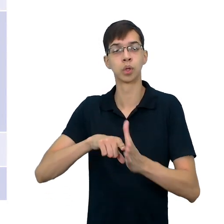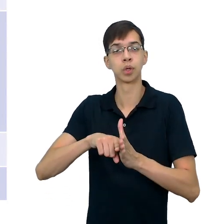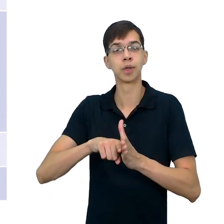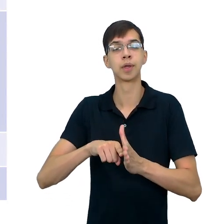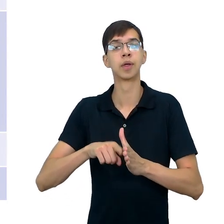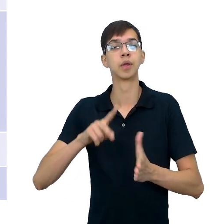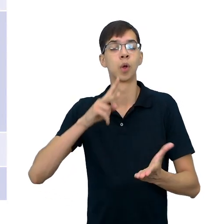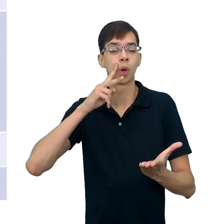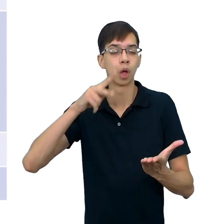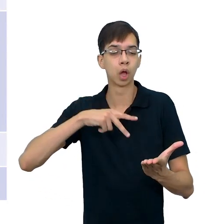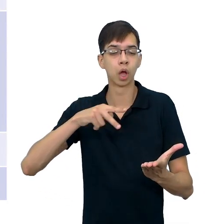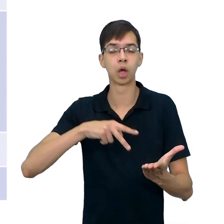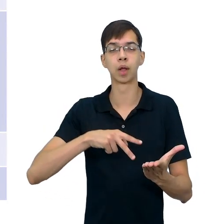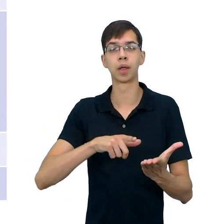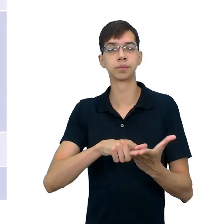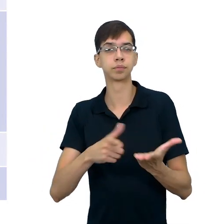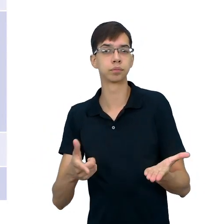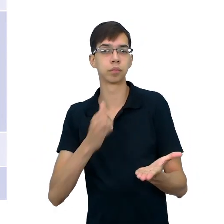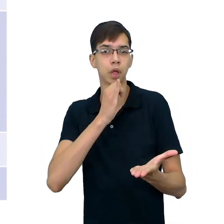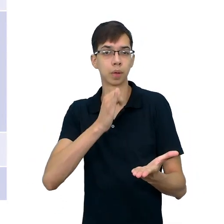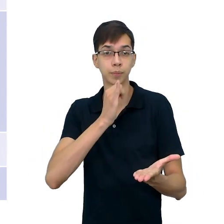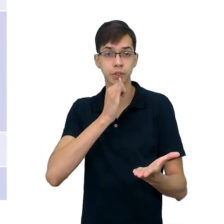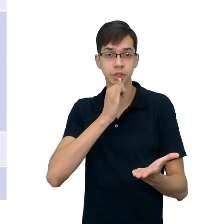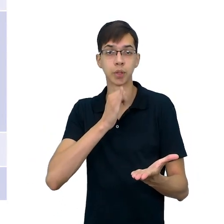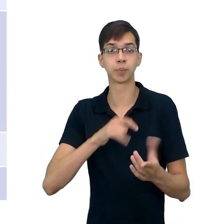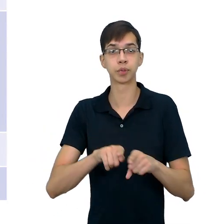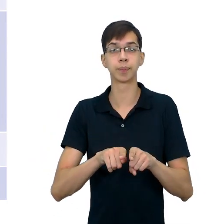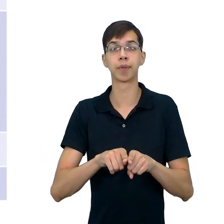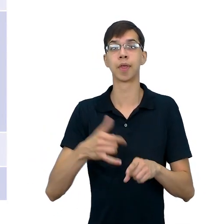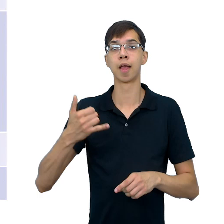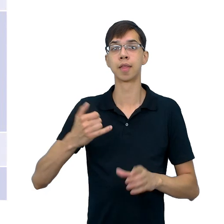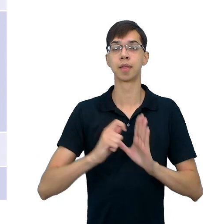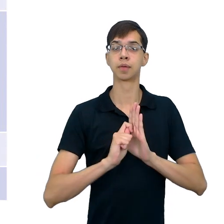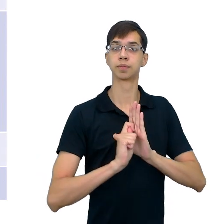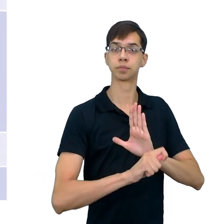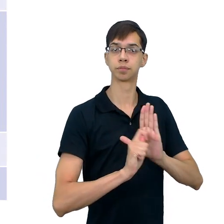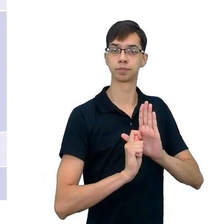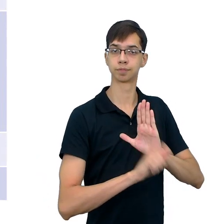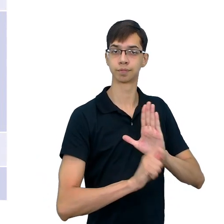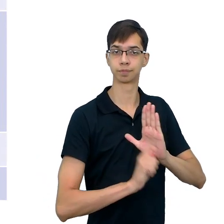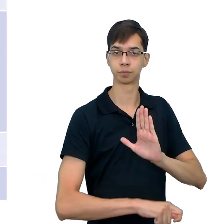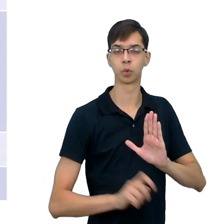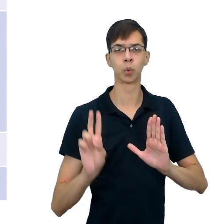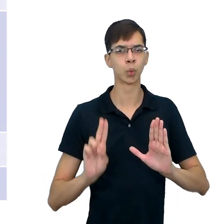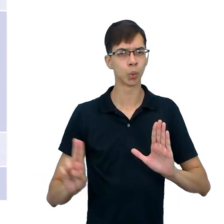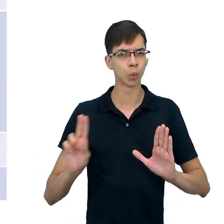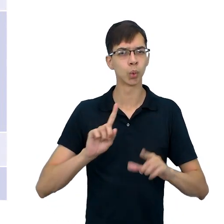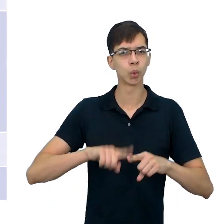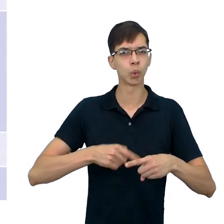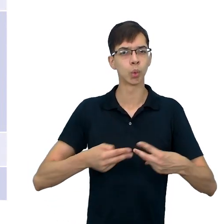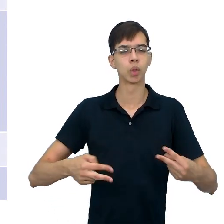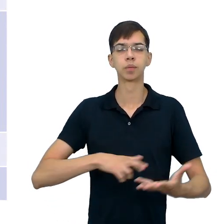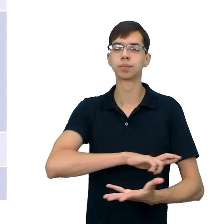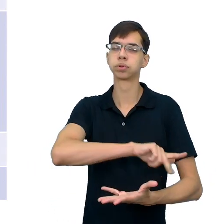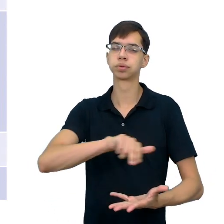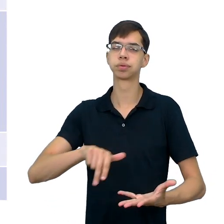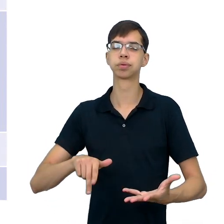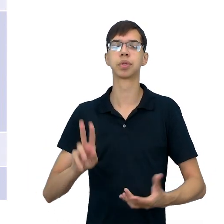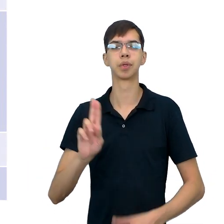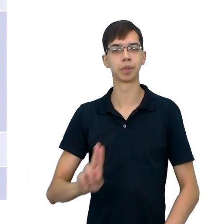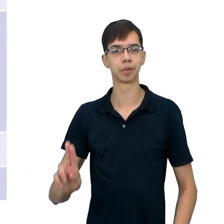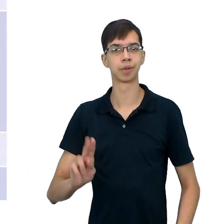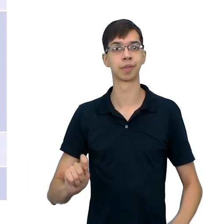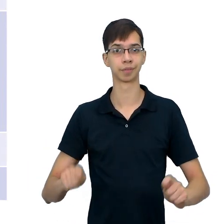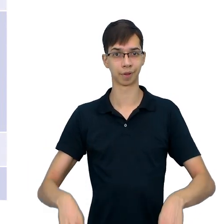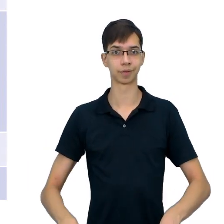canetas, marca-textos, borracha. Então aí são alguns recursos, né? Alguns materiais possíveis de ser utilizados,